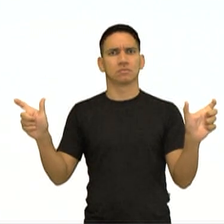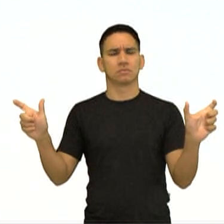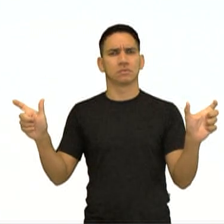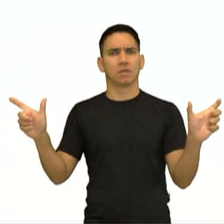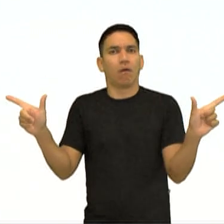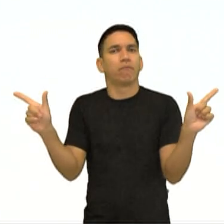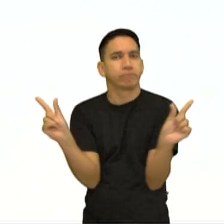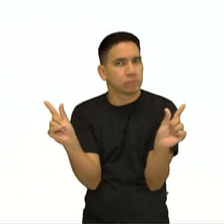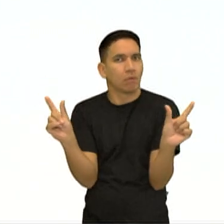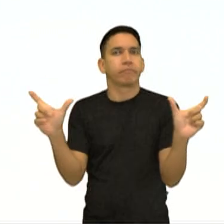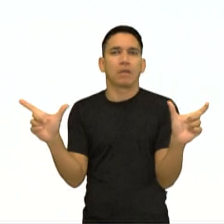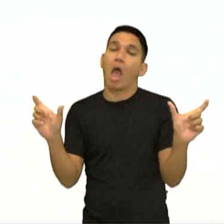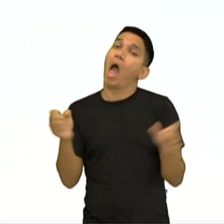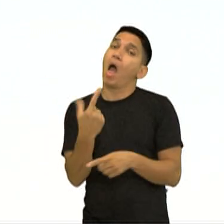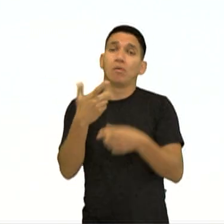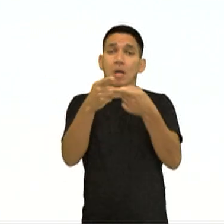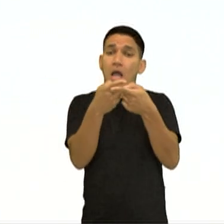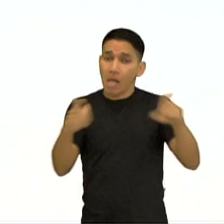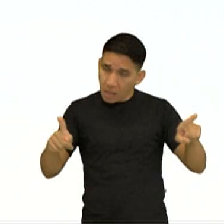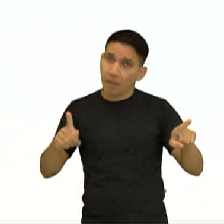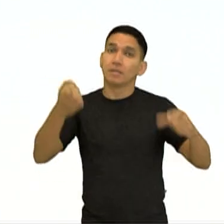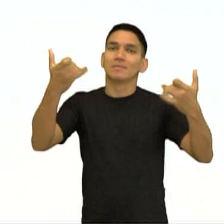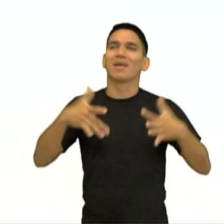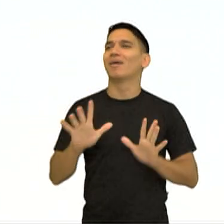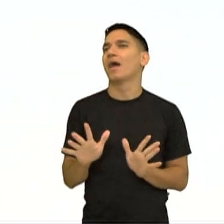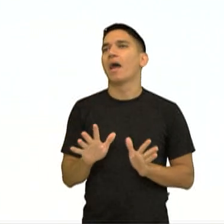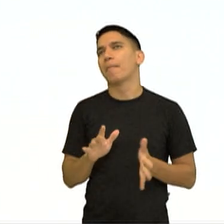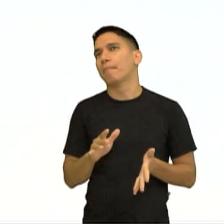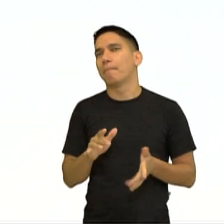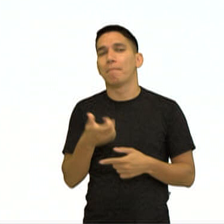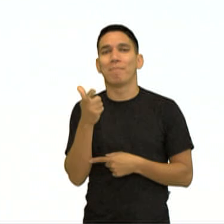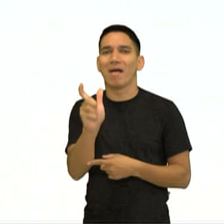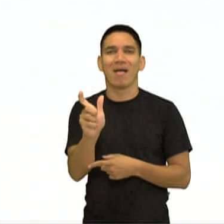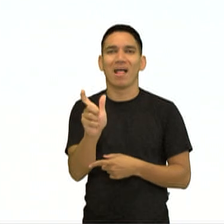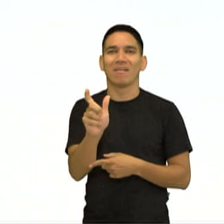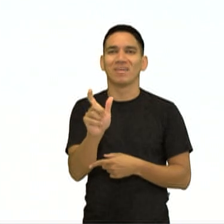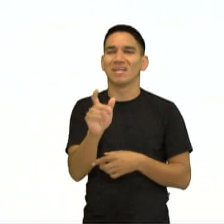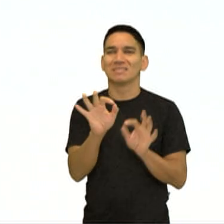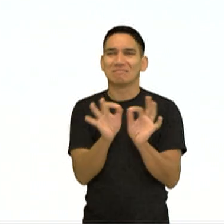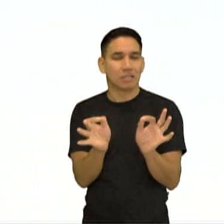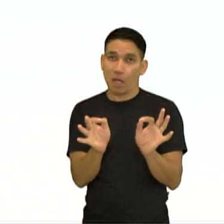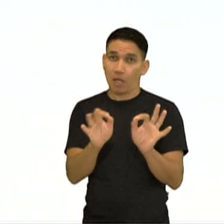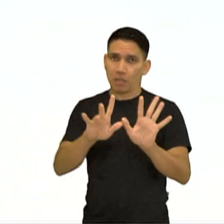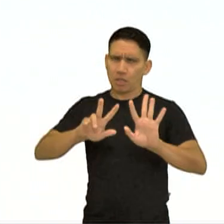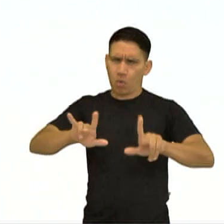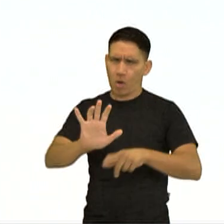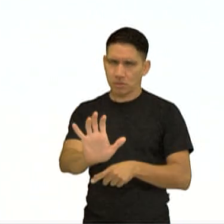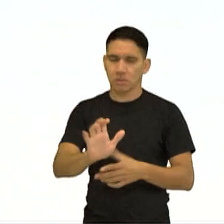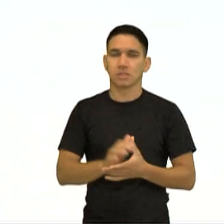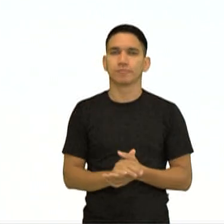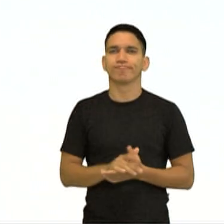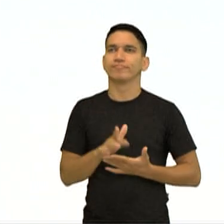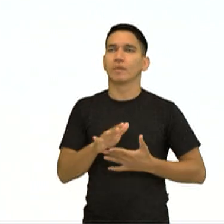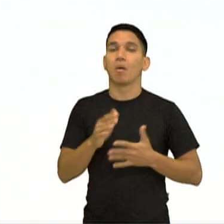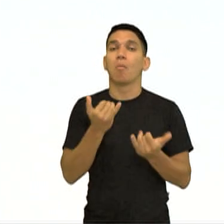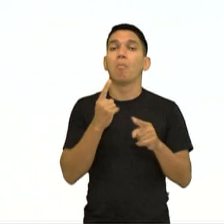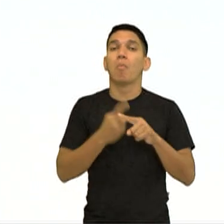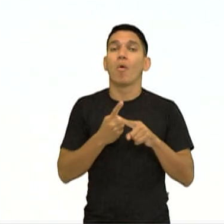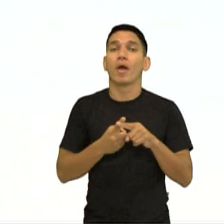Algumas gramáticas dizem assim, palavras monossílabas, dissílabas. Gente, não vai por aí, tá? Porque, primeiro, separação